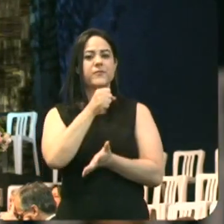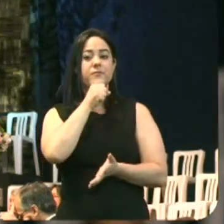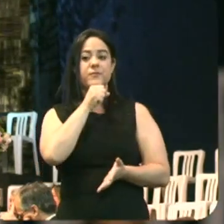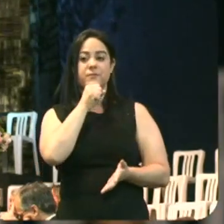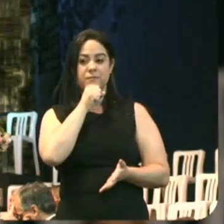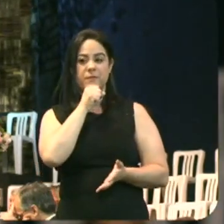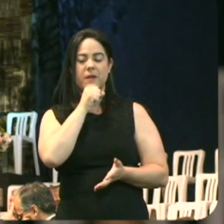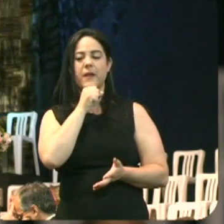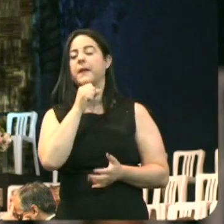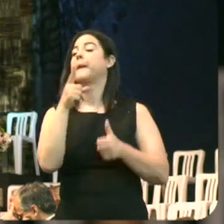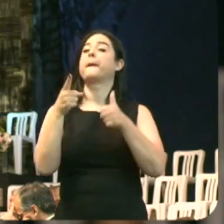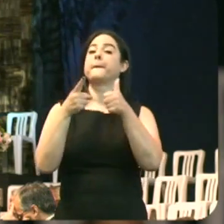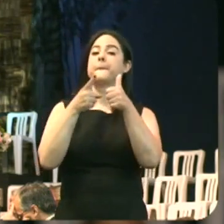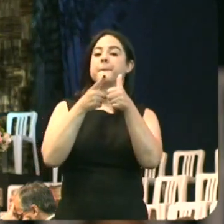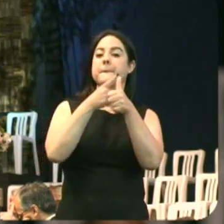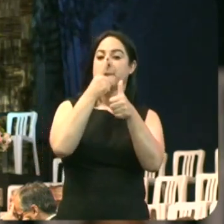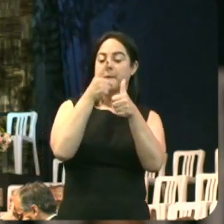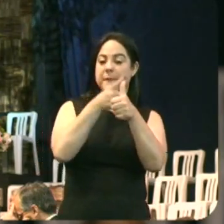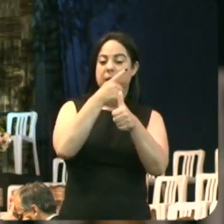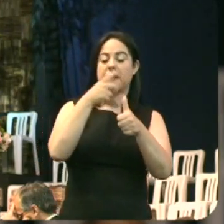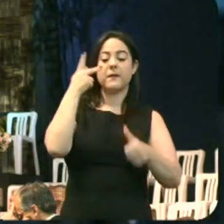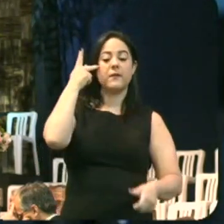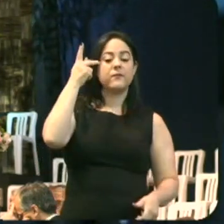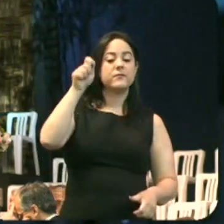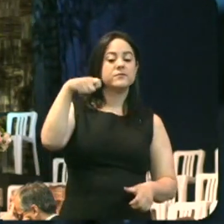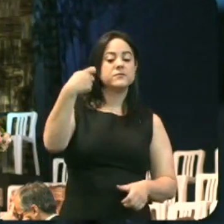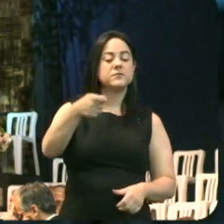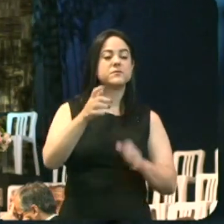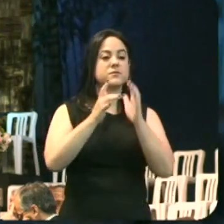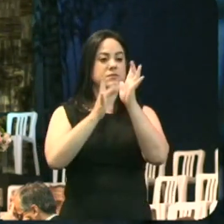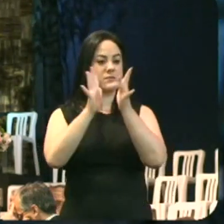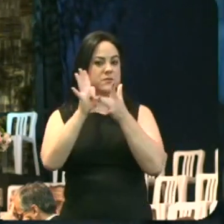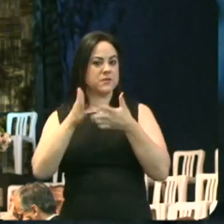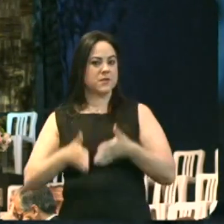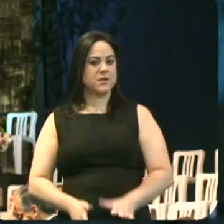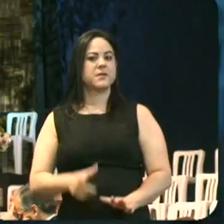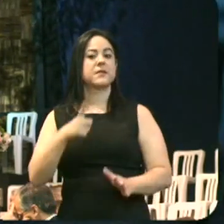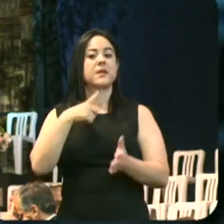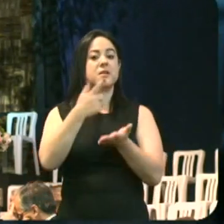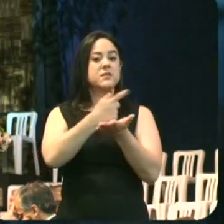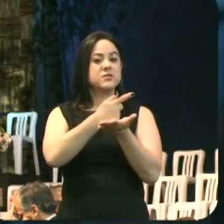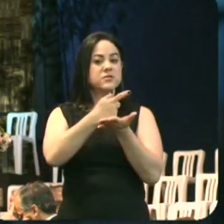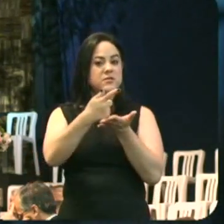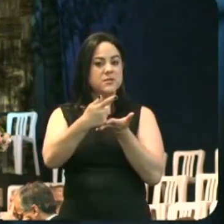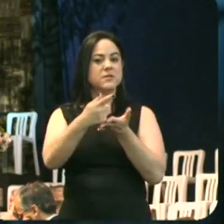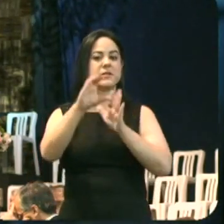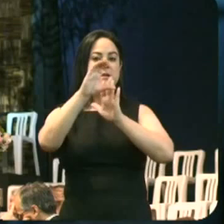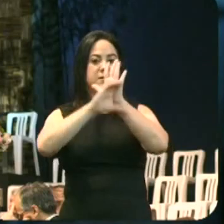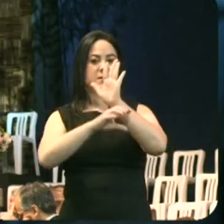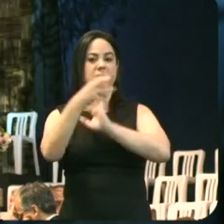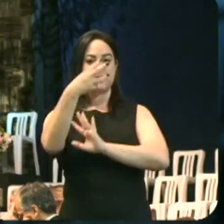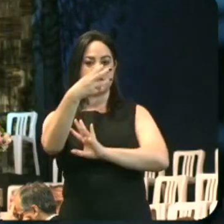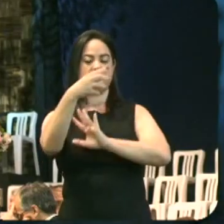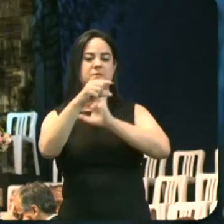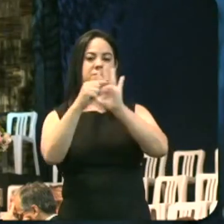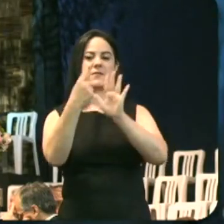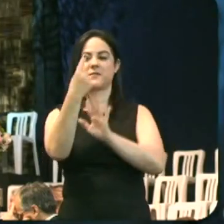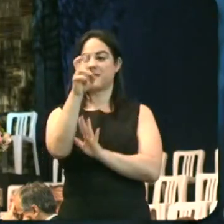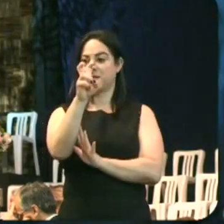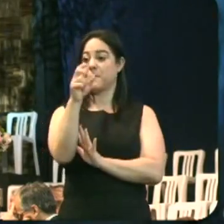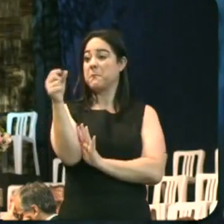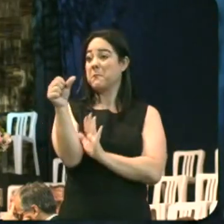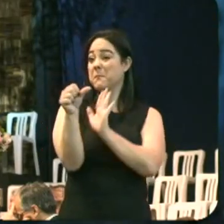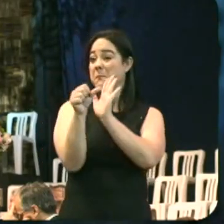A primeira profecia sobre o nascimento de Jesus vai aparecer em Gênesis 3,15, primeiro livro da